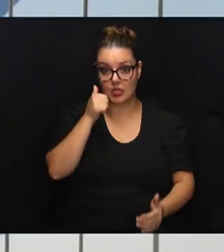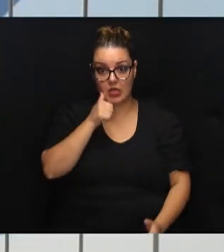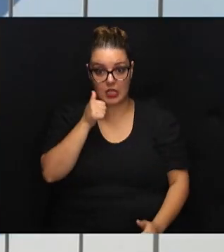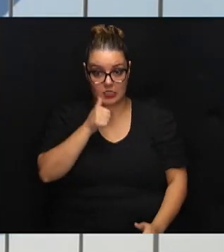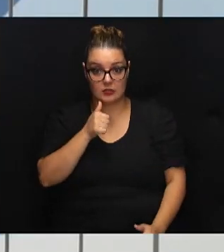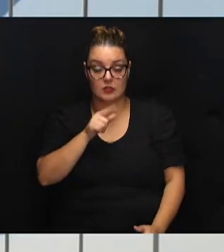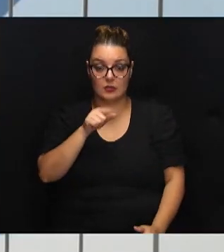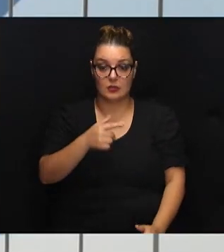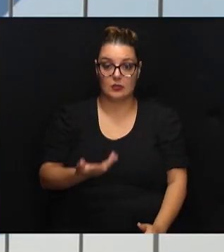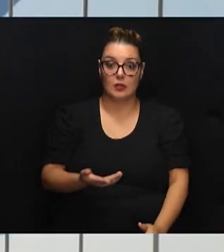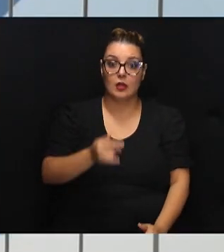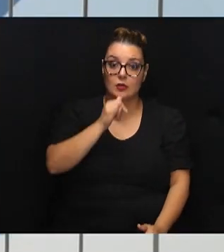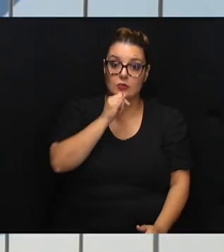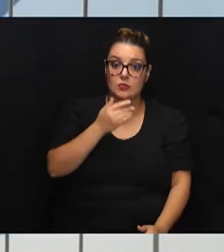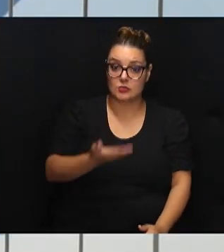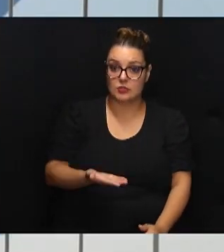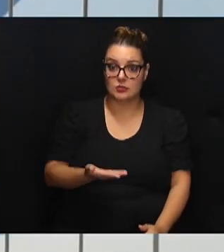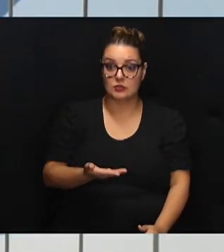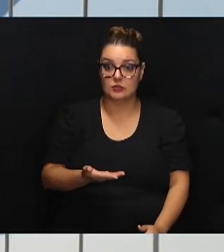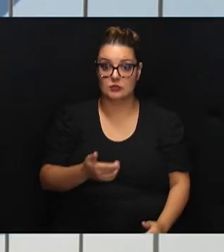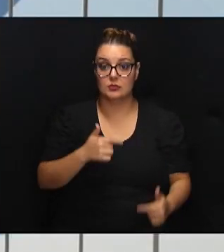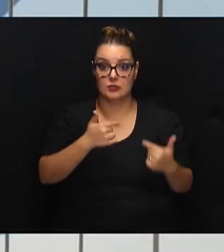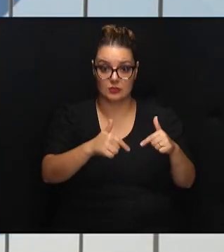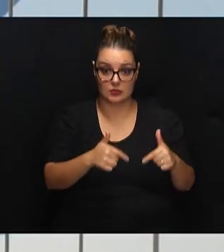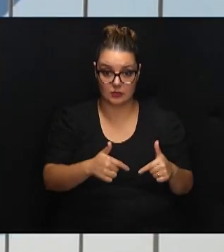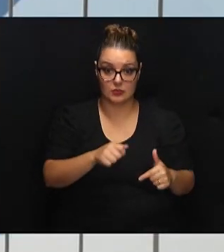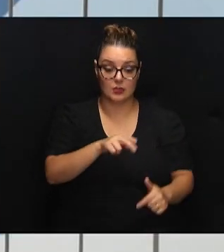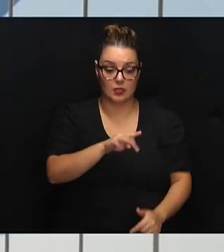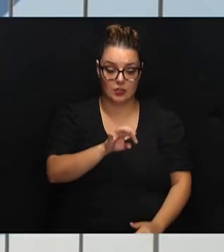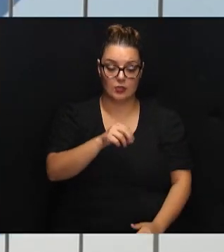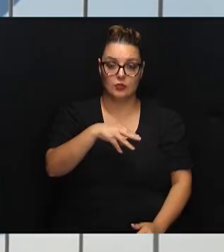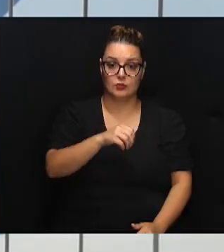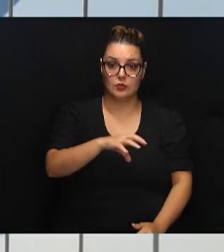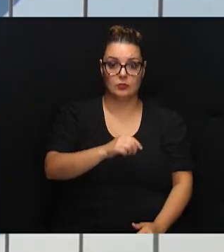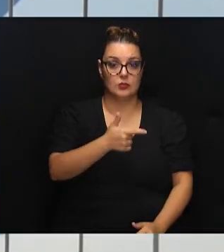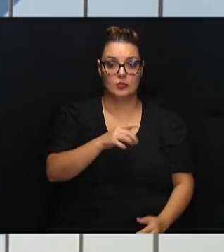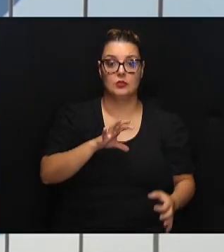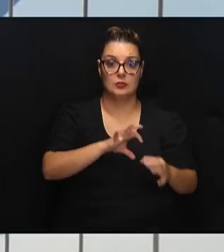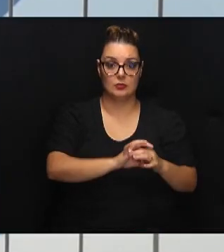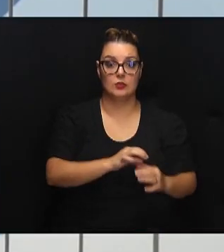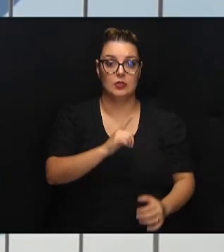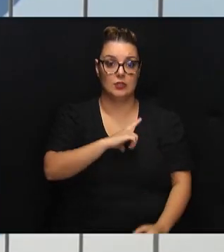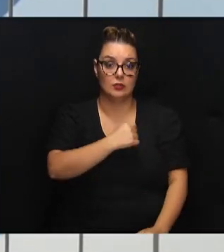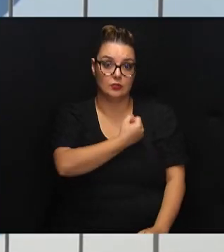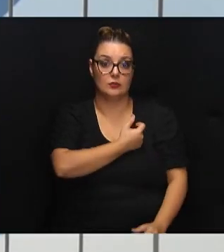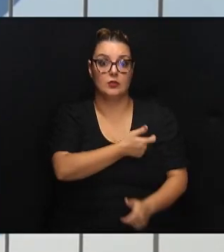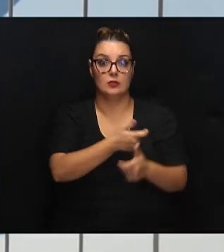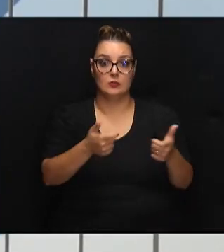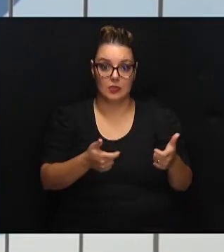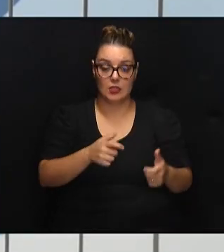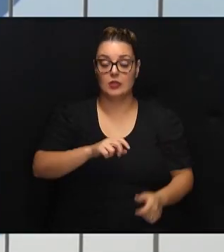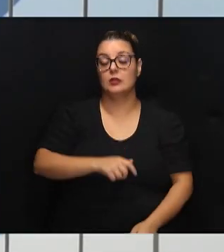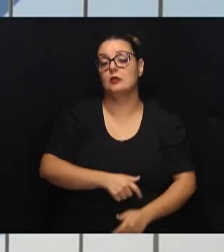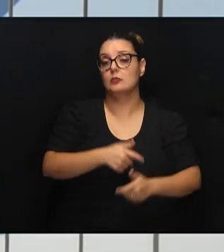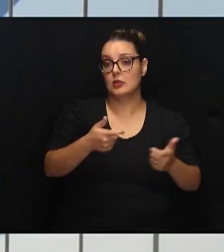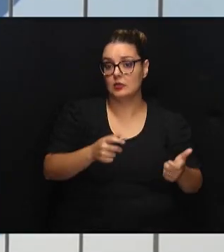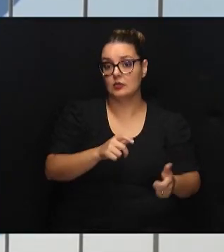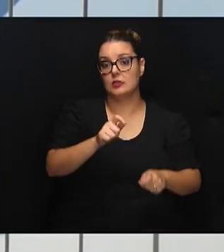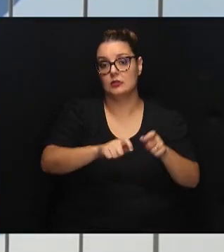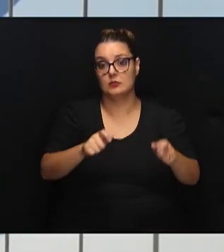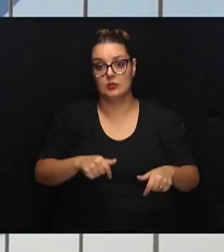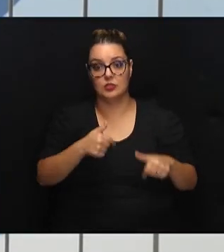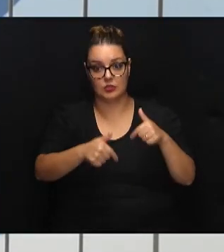é um exemplo de trabalho autônomo sem vínculo. A gente tem um número muito grande. E a maioria das pessoas que trabalham